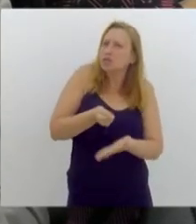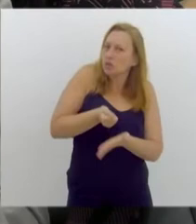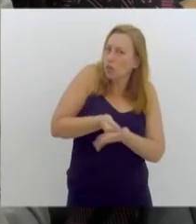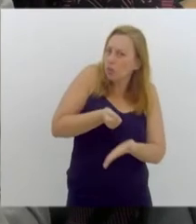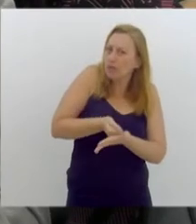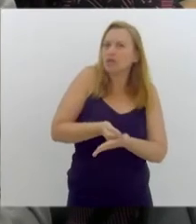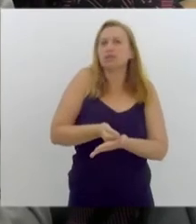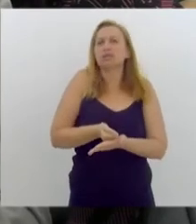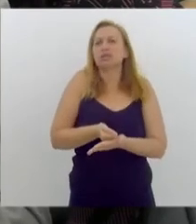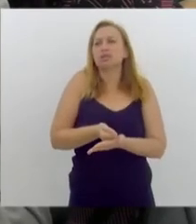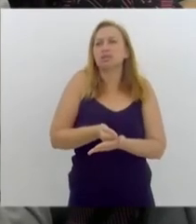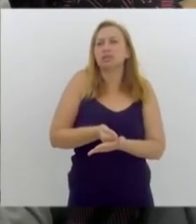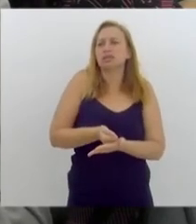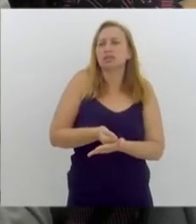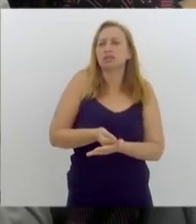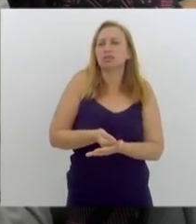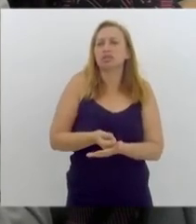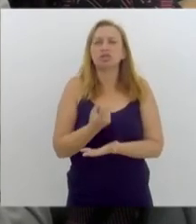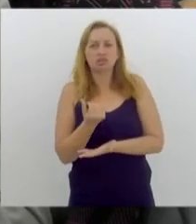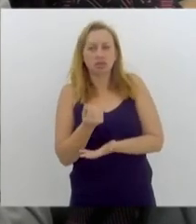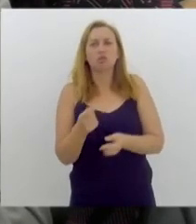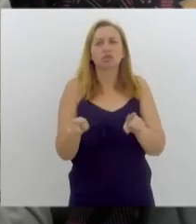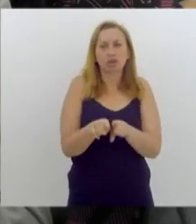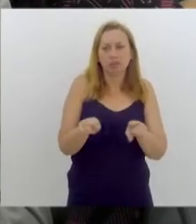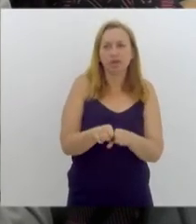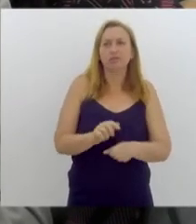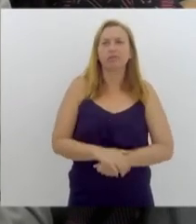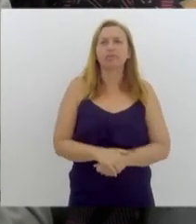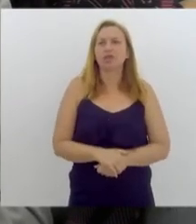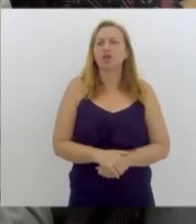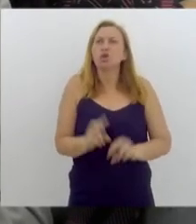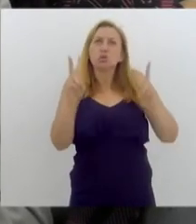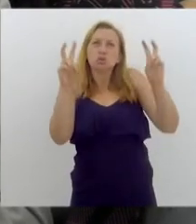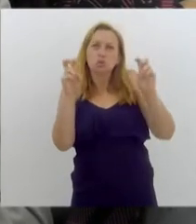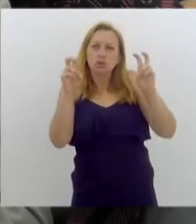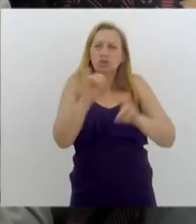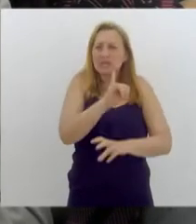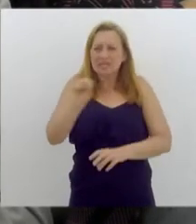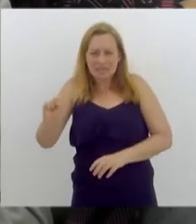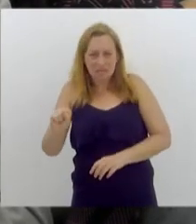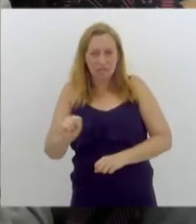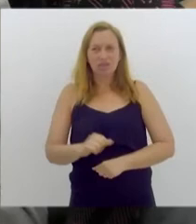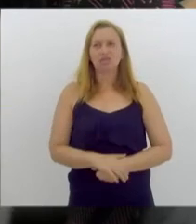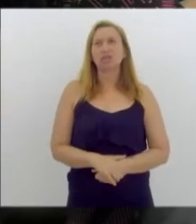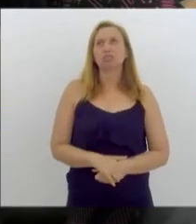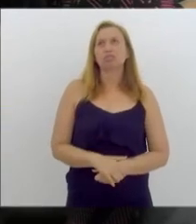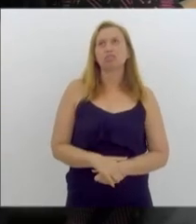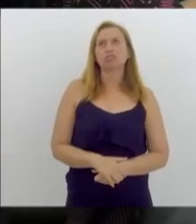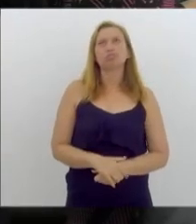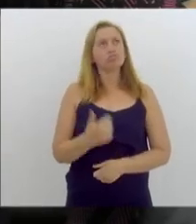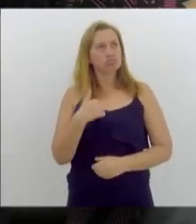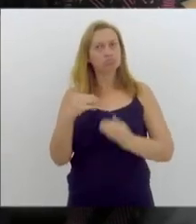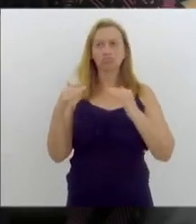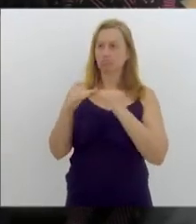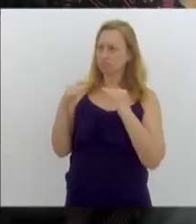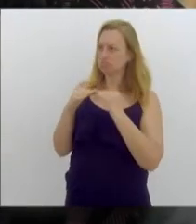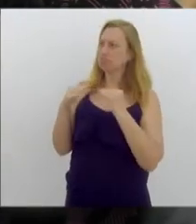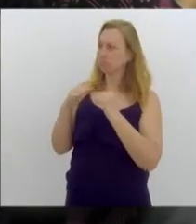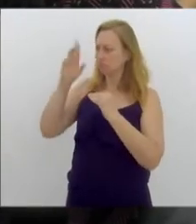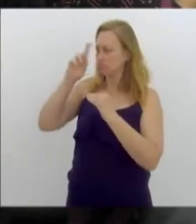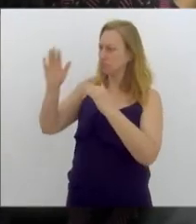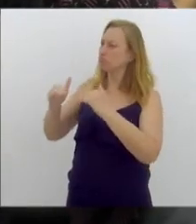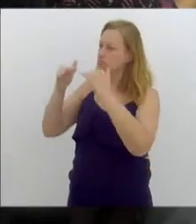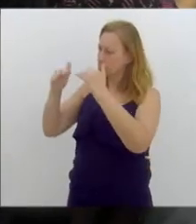sobre sobre essas tarifas também na questão do ICMS eu concordo com vossa excelência